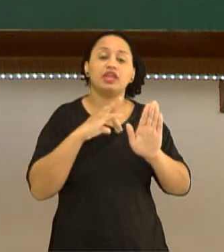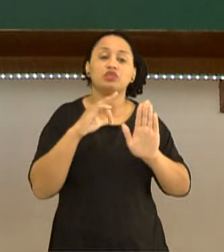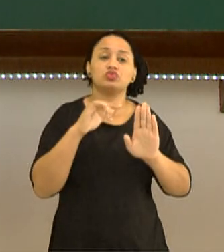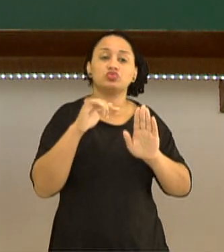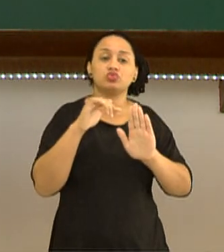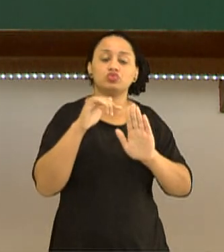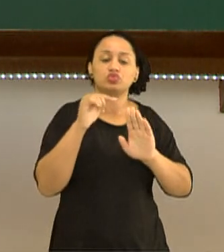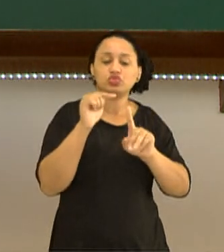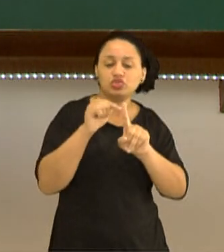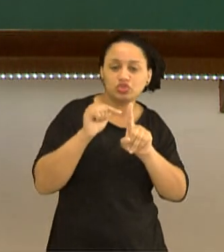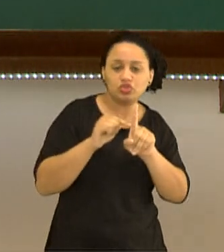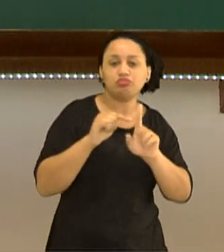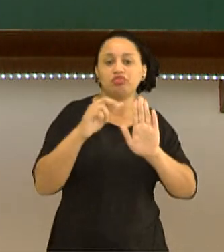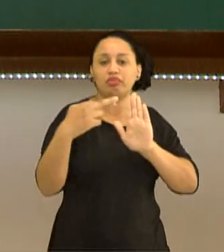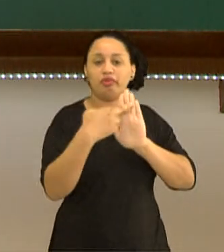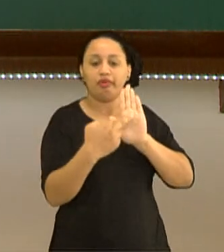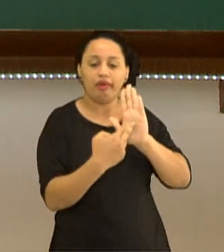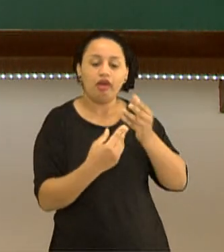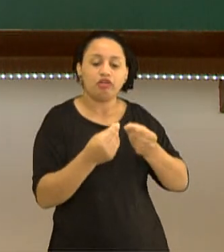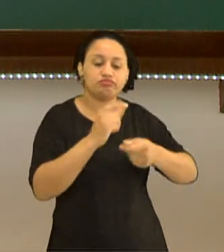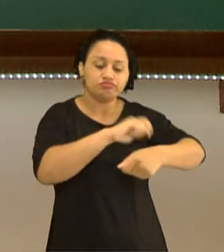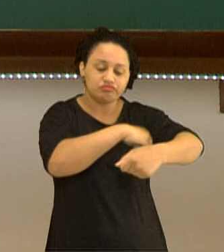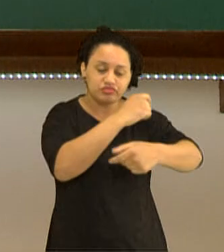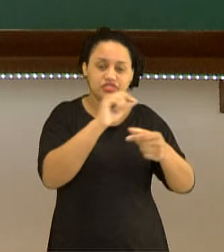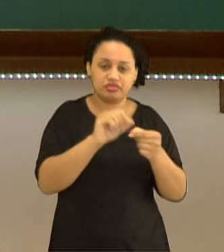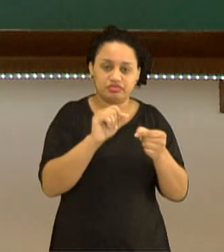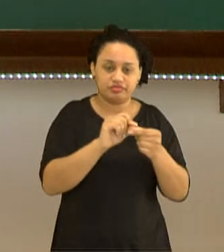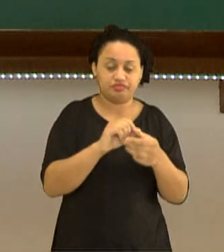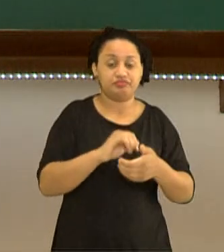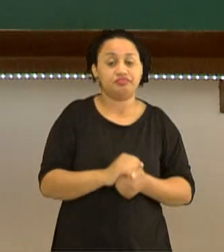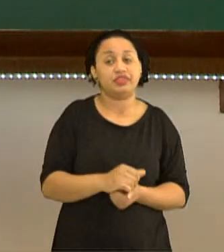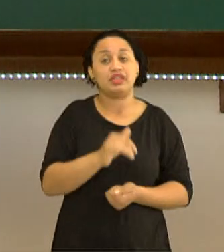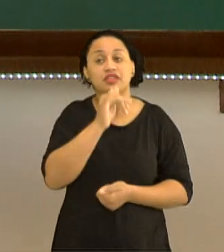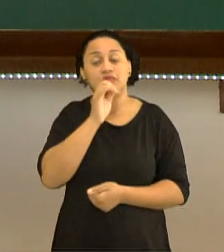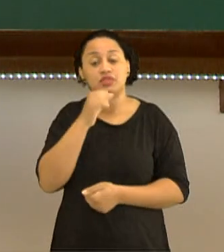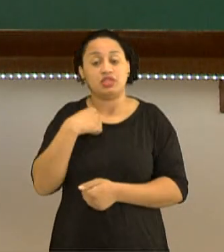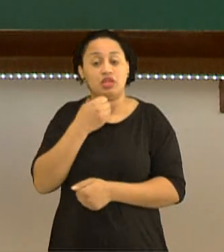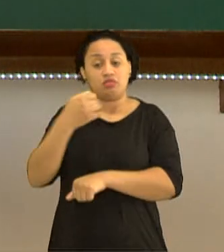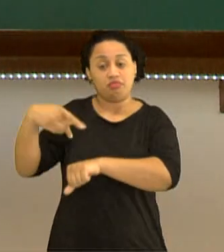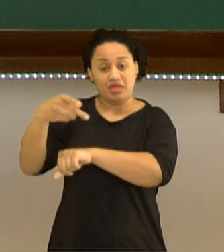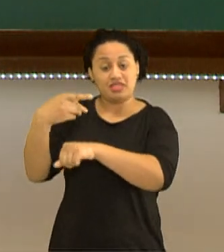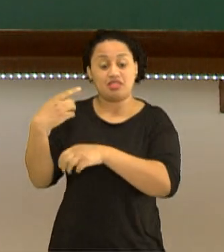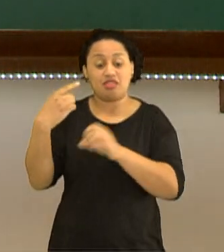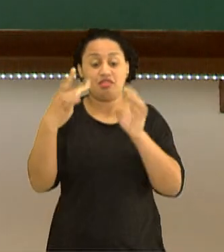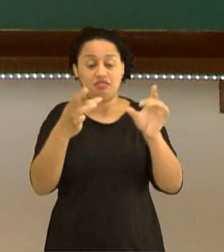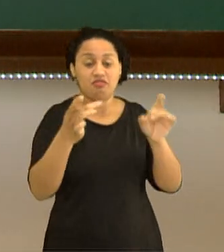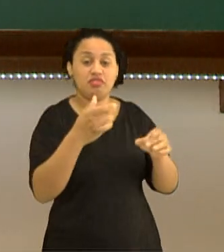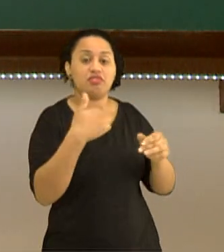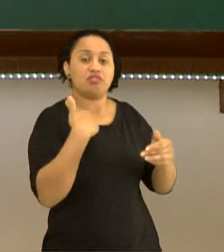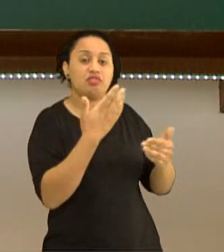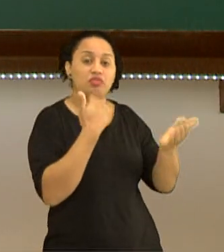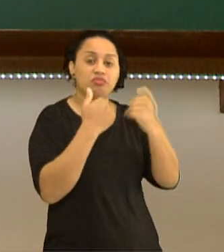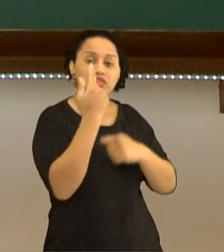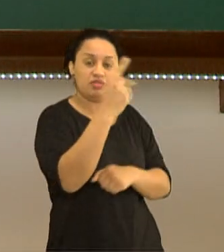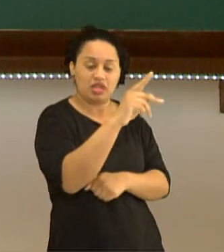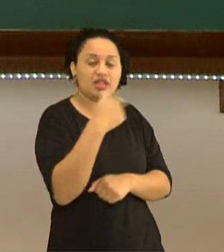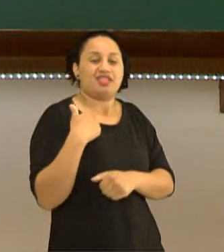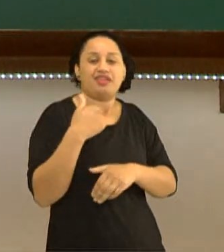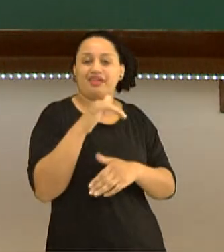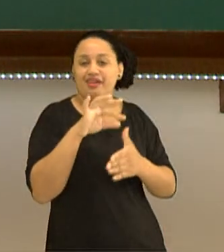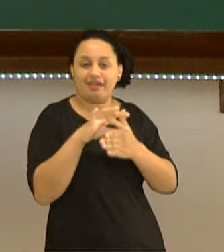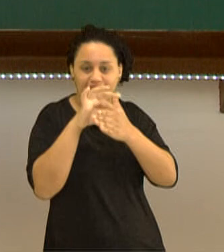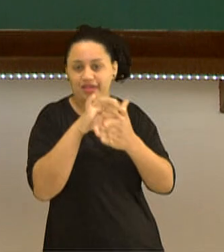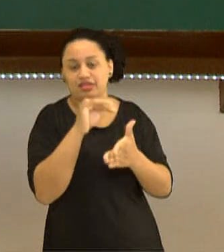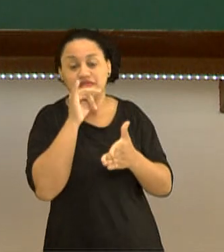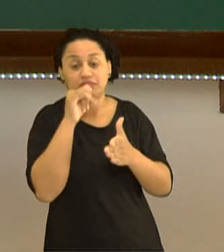uma regra. Quando algum país quer vender para os países árabes, para os países muçulmanos, carne, por exemplo, tem